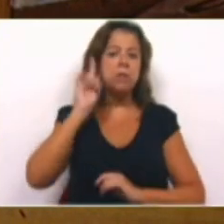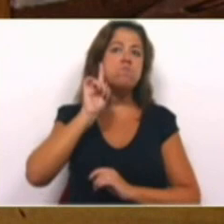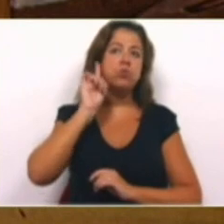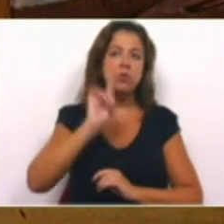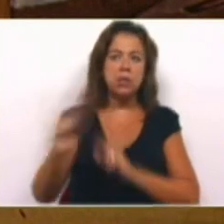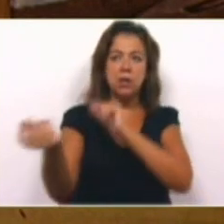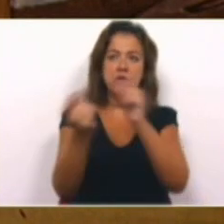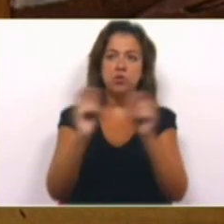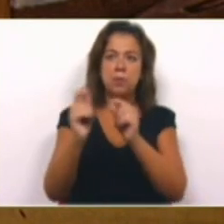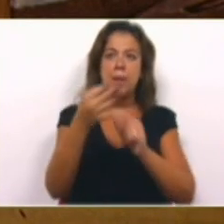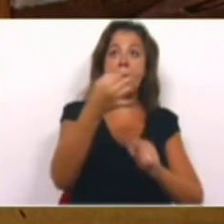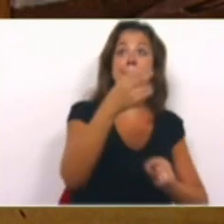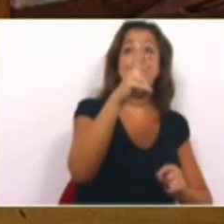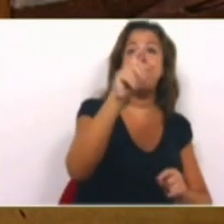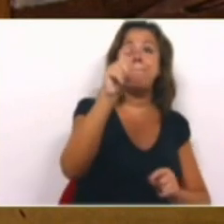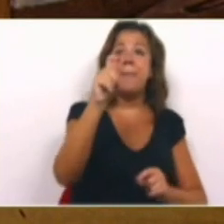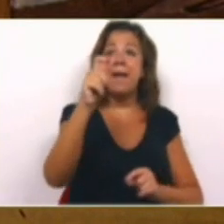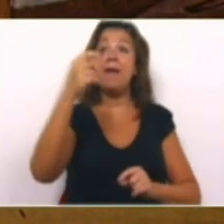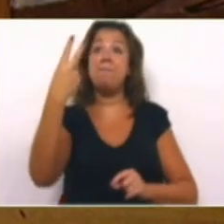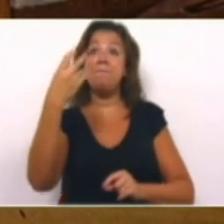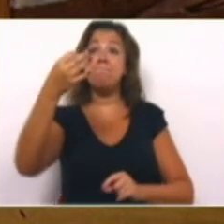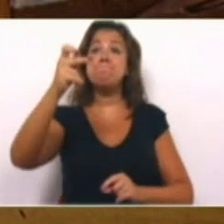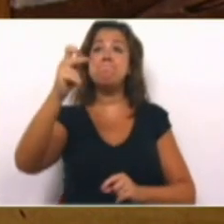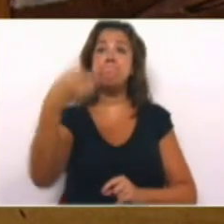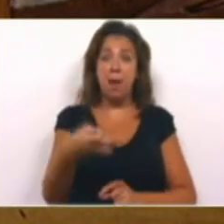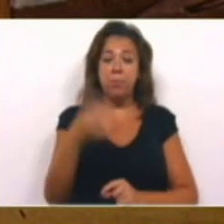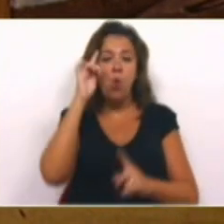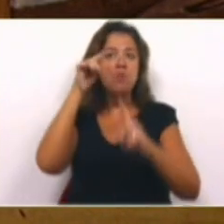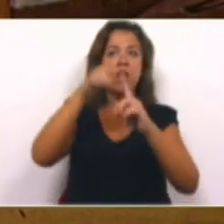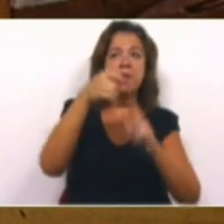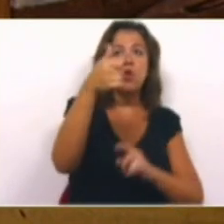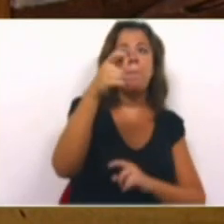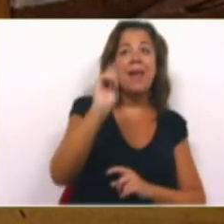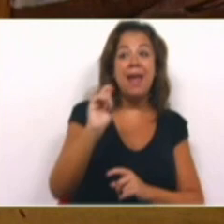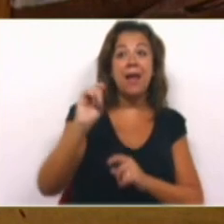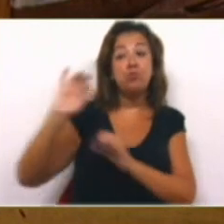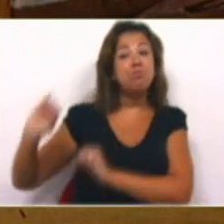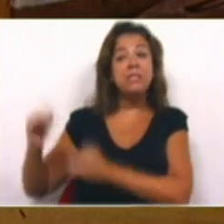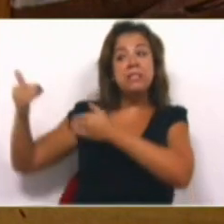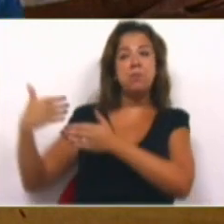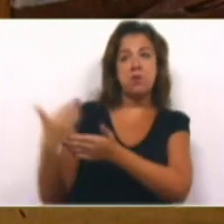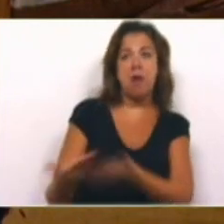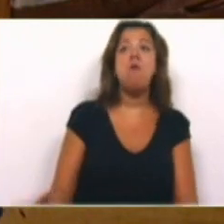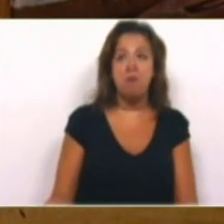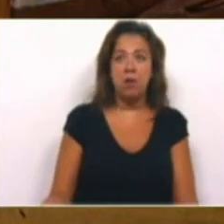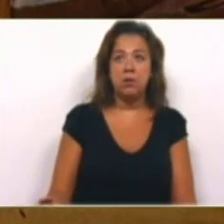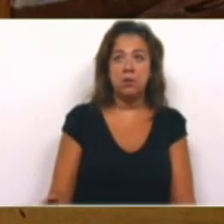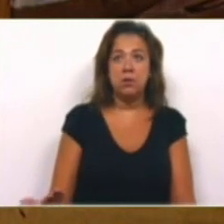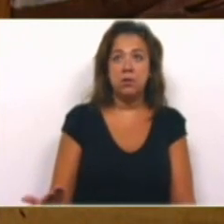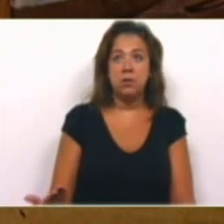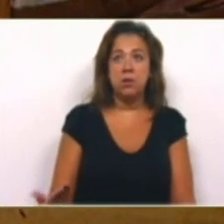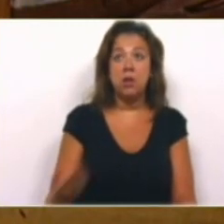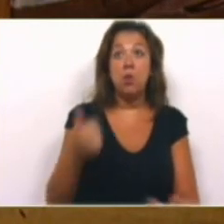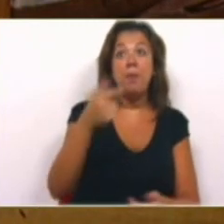a discussão do PREV-PAP. Foi intenção do Bloco de Esquerda, desde o início de todo esse processo, proposta do